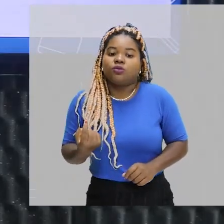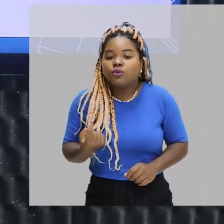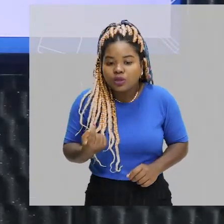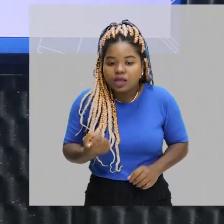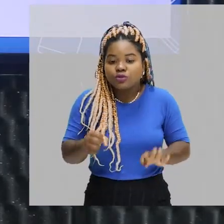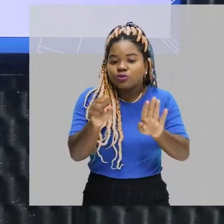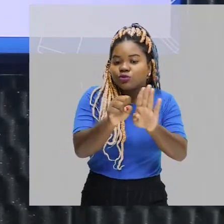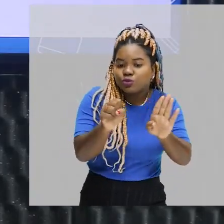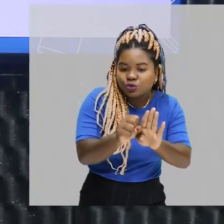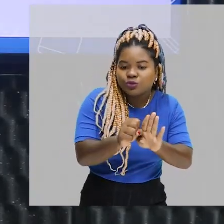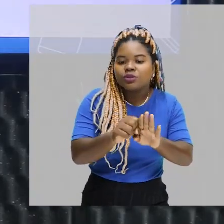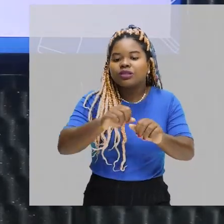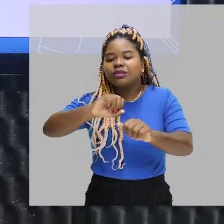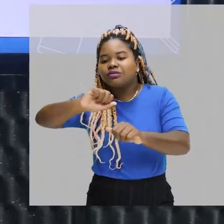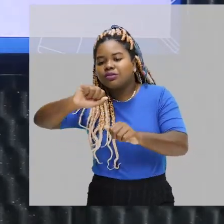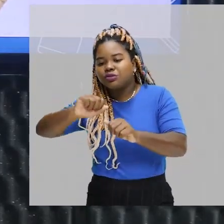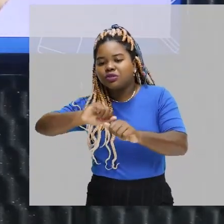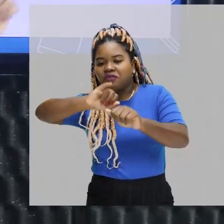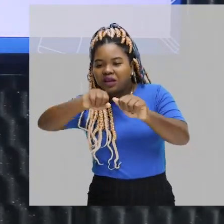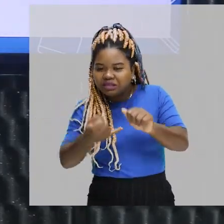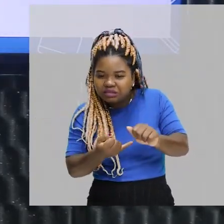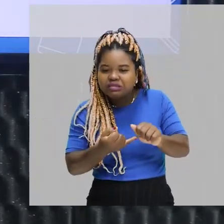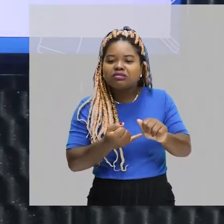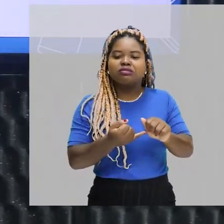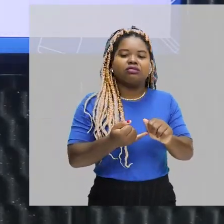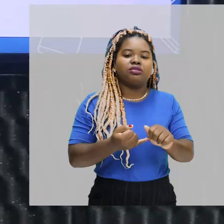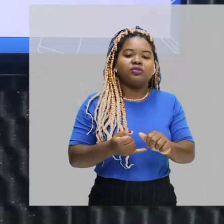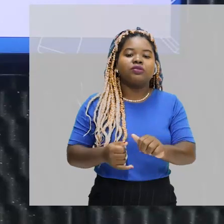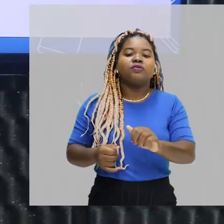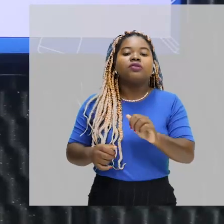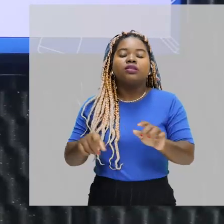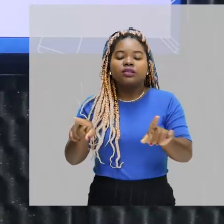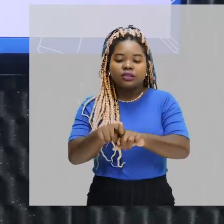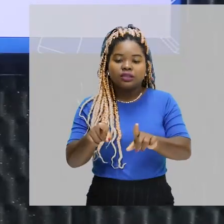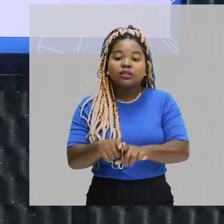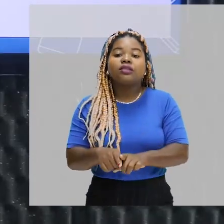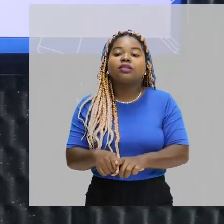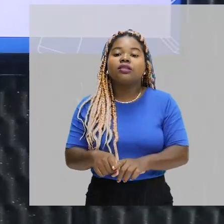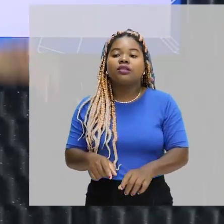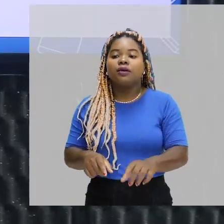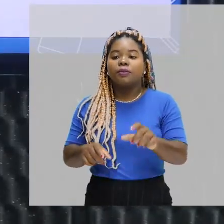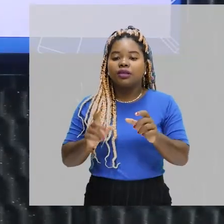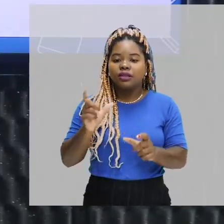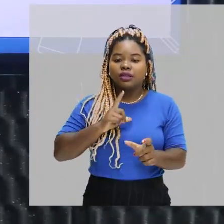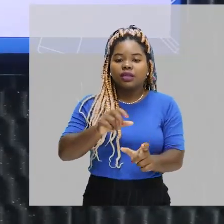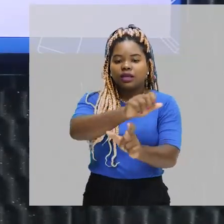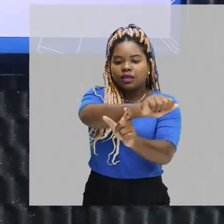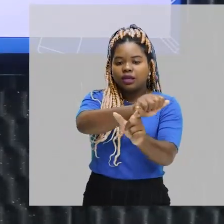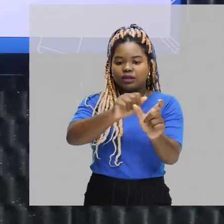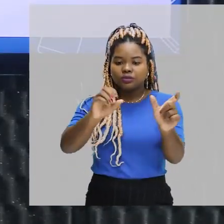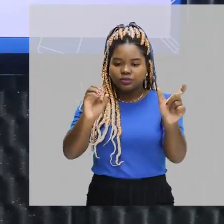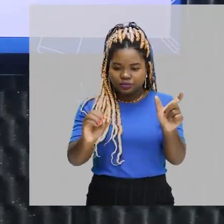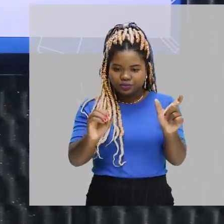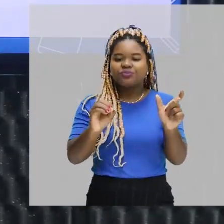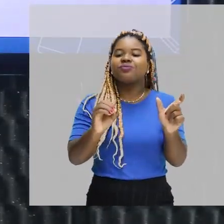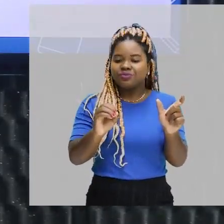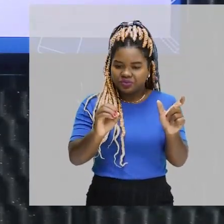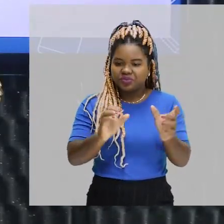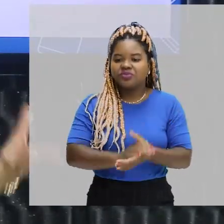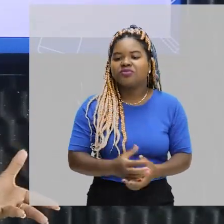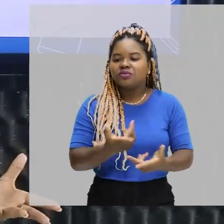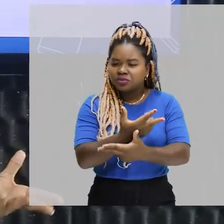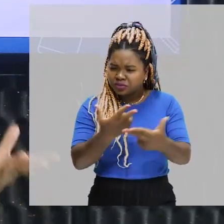quando eu digo assim, menino bonito, menina bonita. Então, igualdade de gênero. Número,